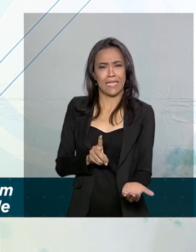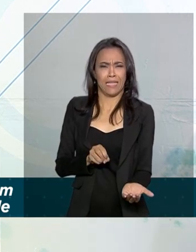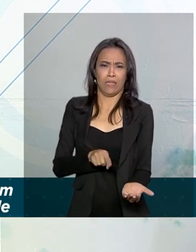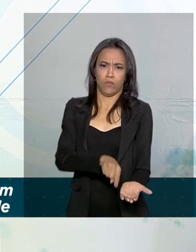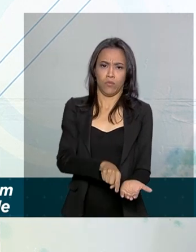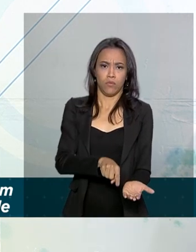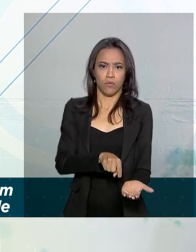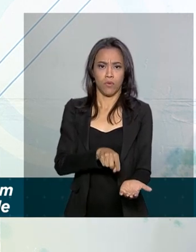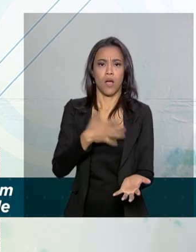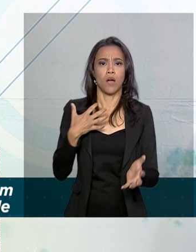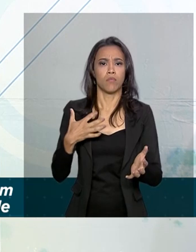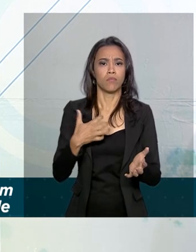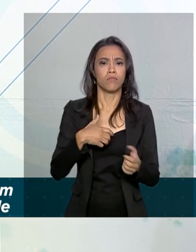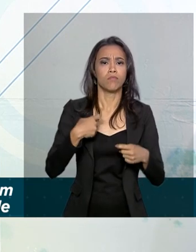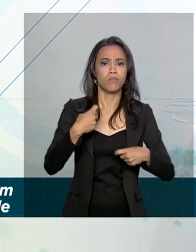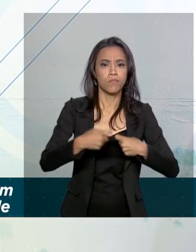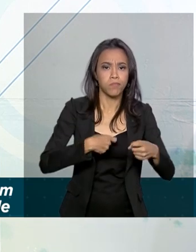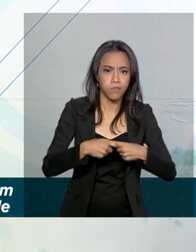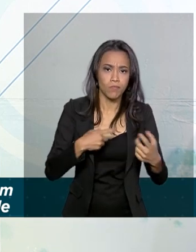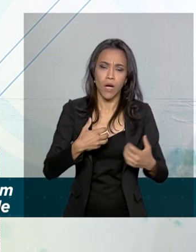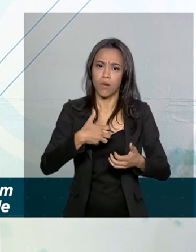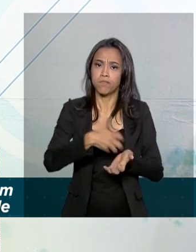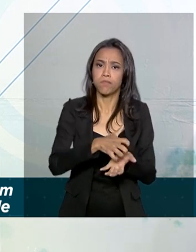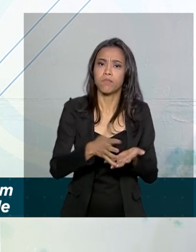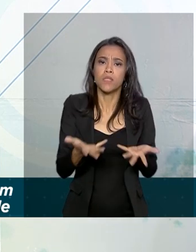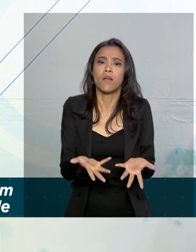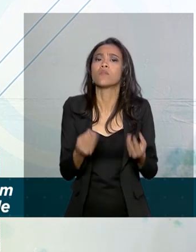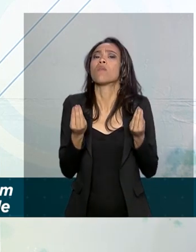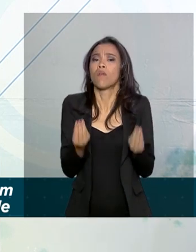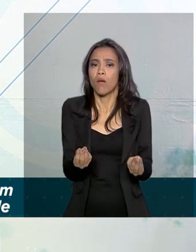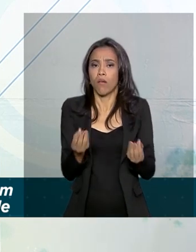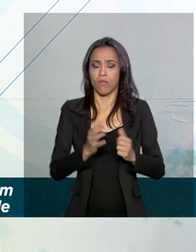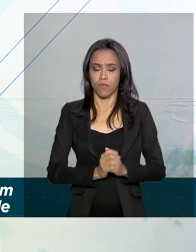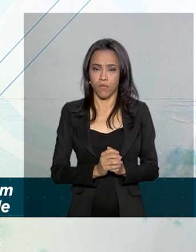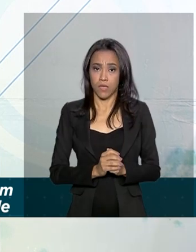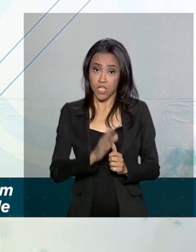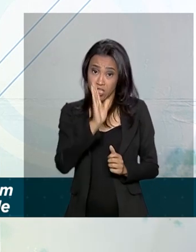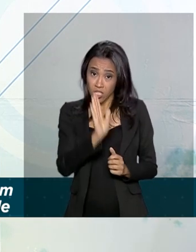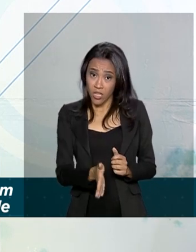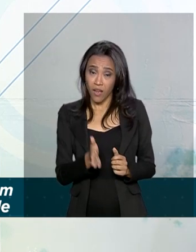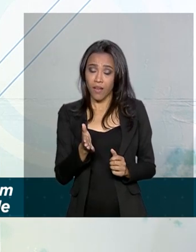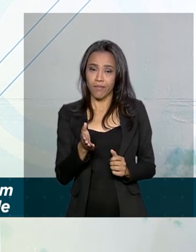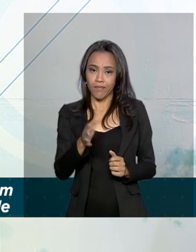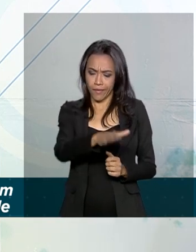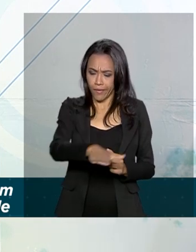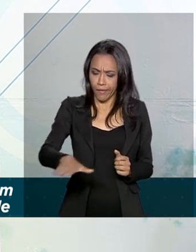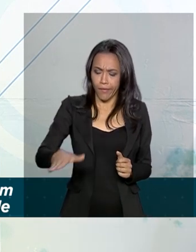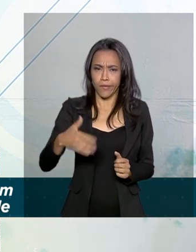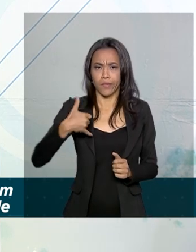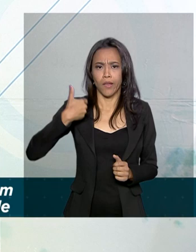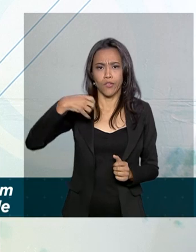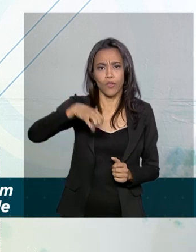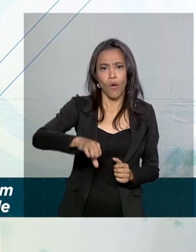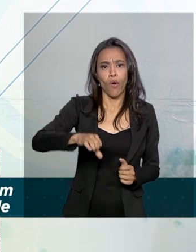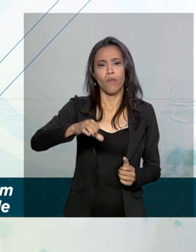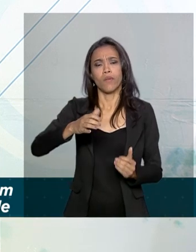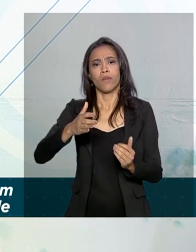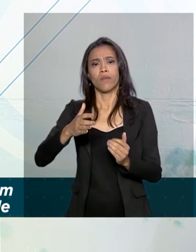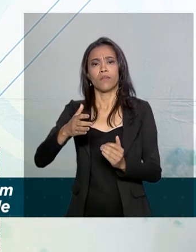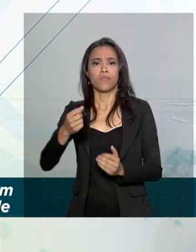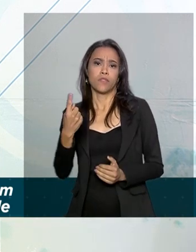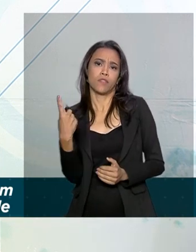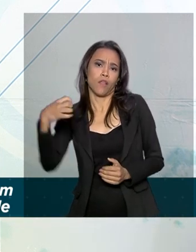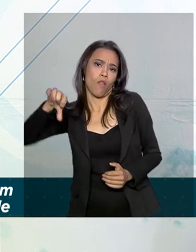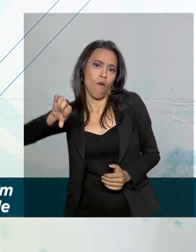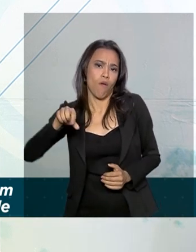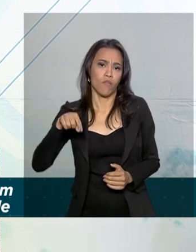ao sexo? Já não basta termos entre crianças entre 9 e 19 anos